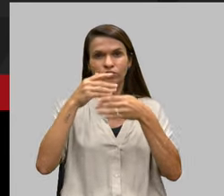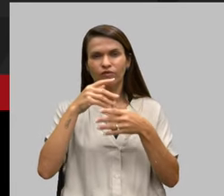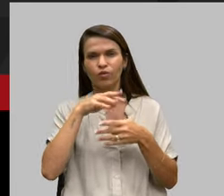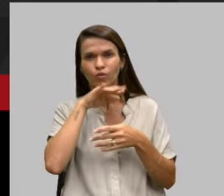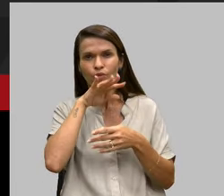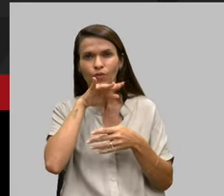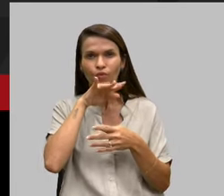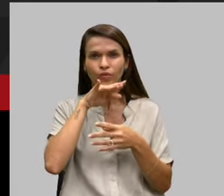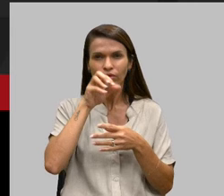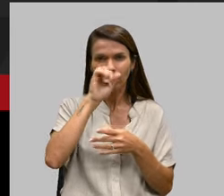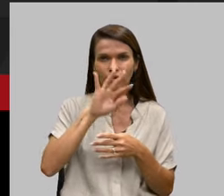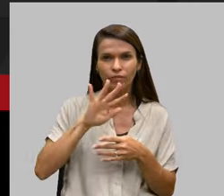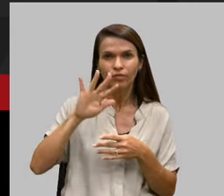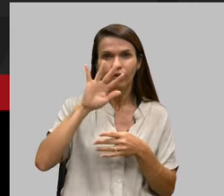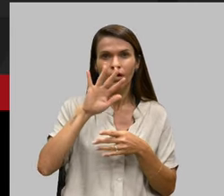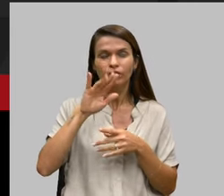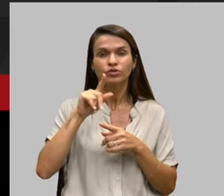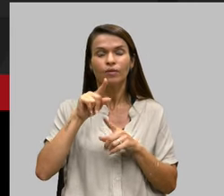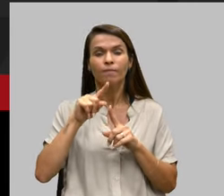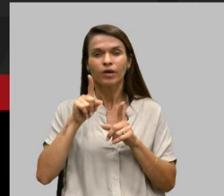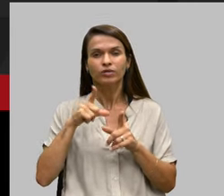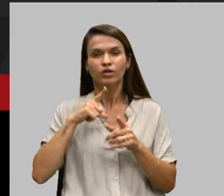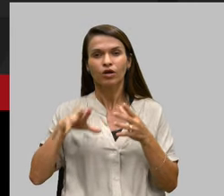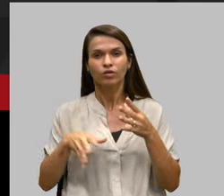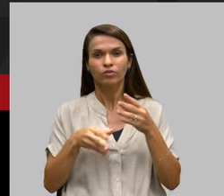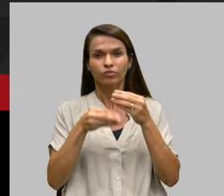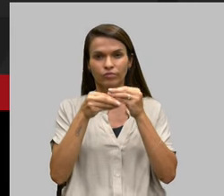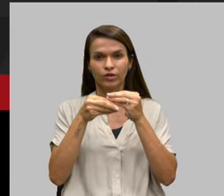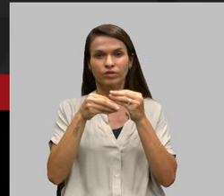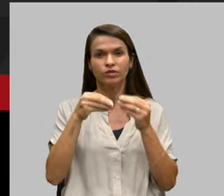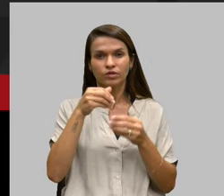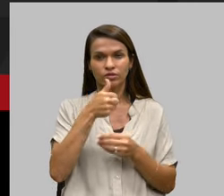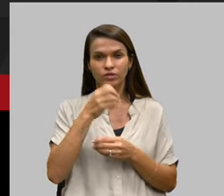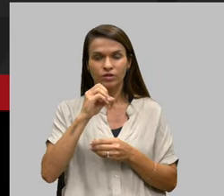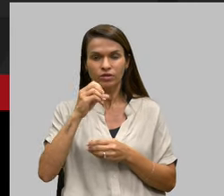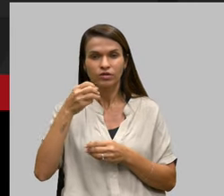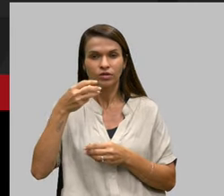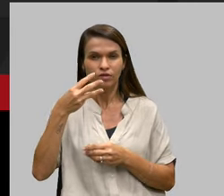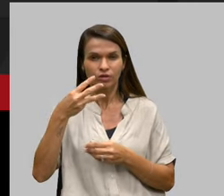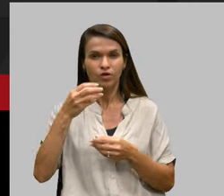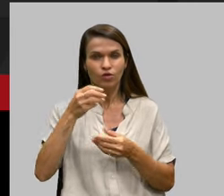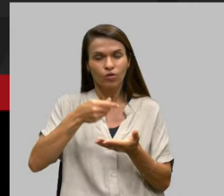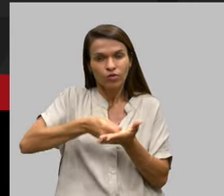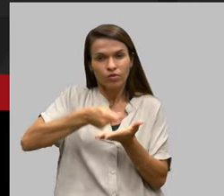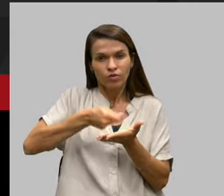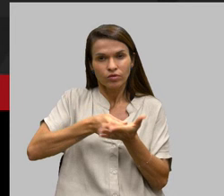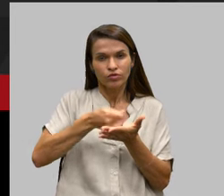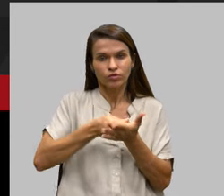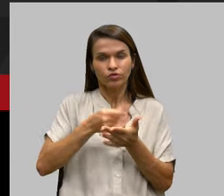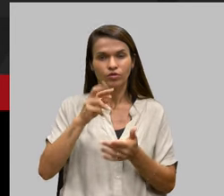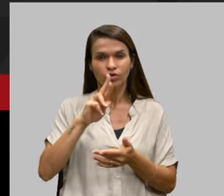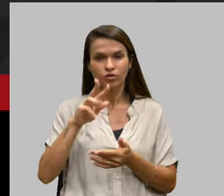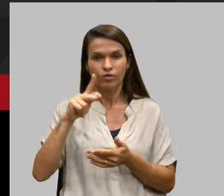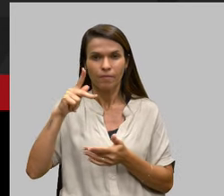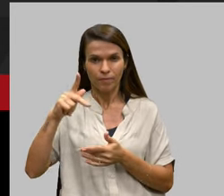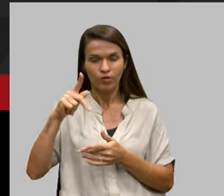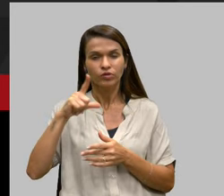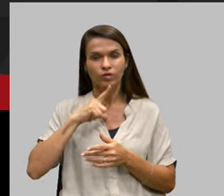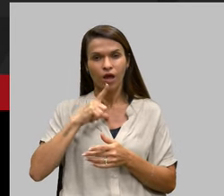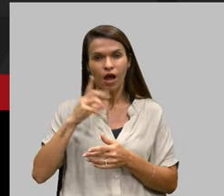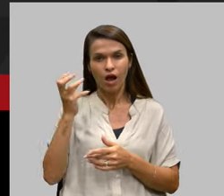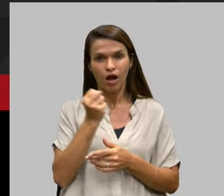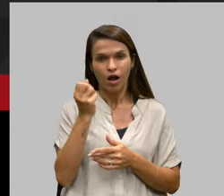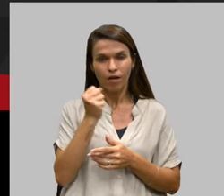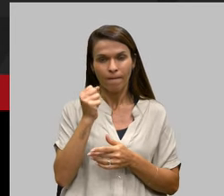eh mas nós temos com emenda 103 uma obrigatoriedade dos regimes próprios só concederem aposentadoria e pensão e